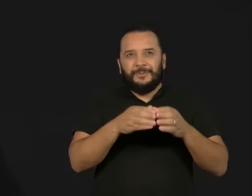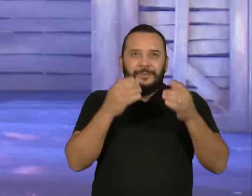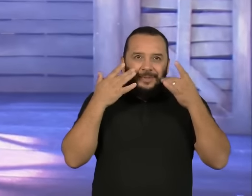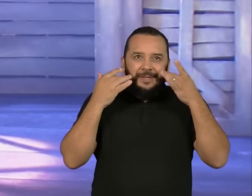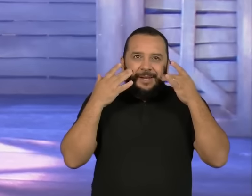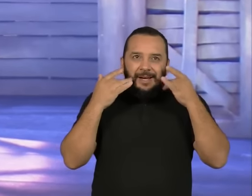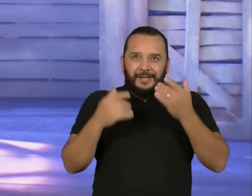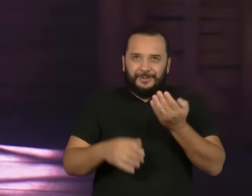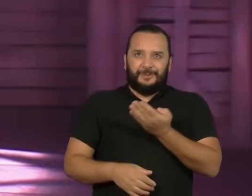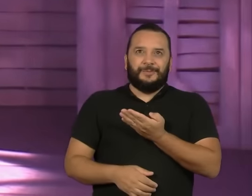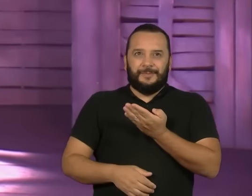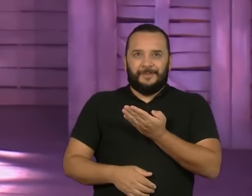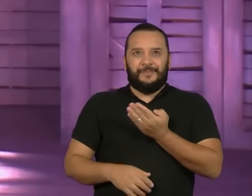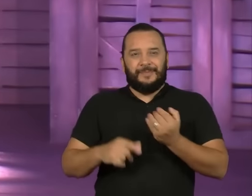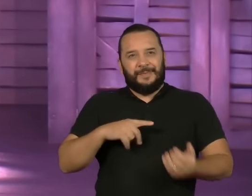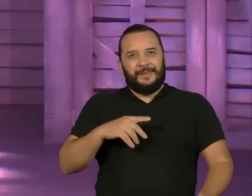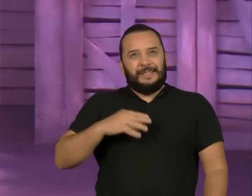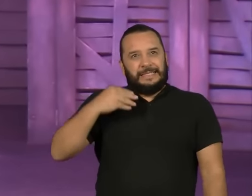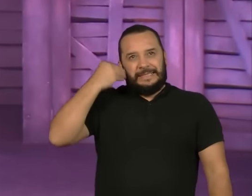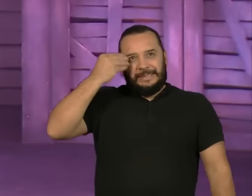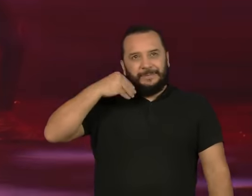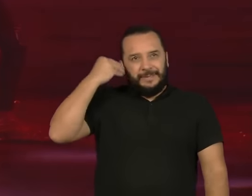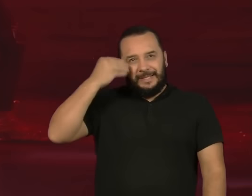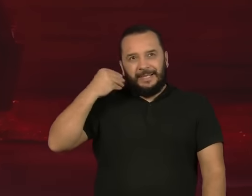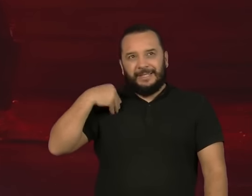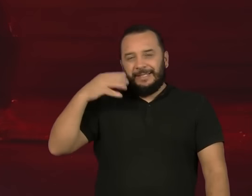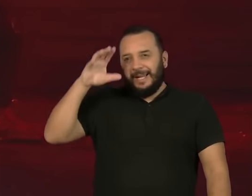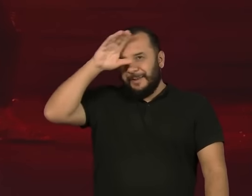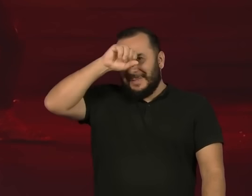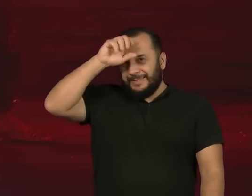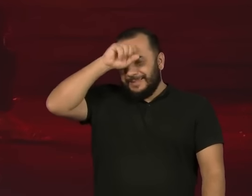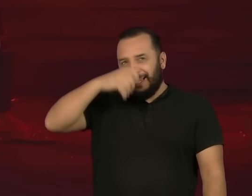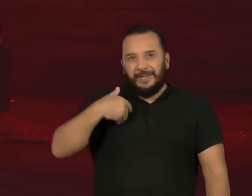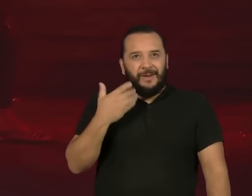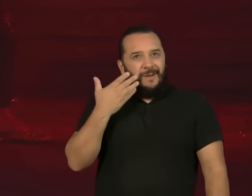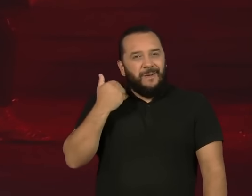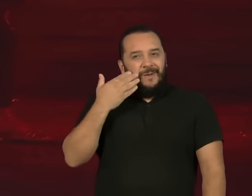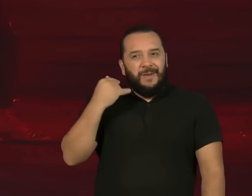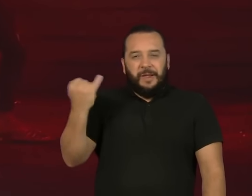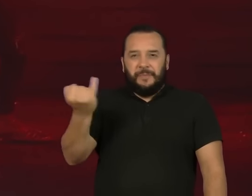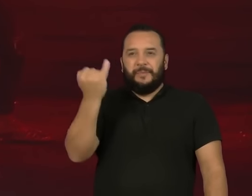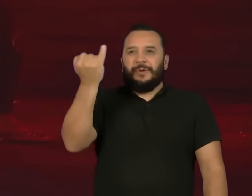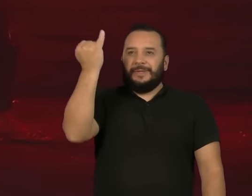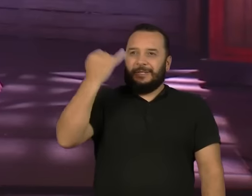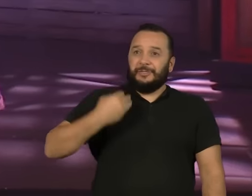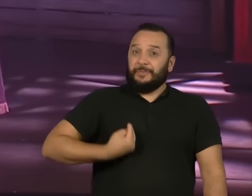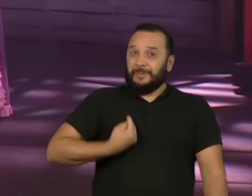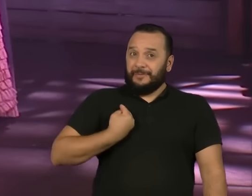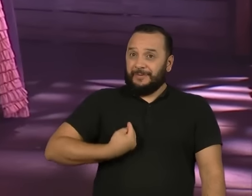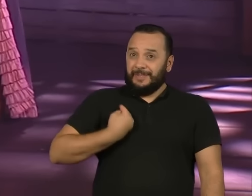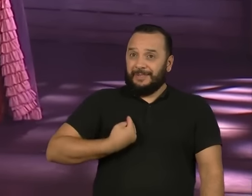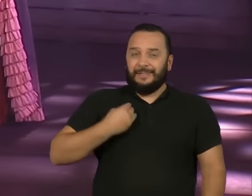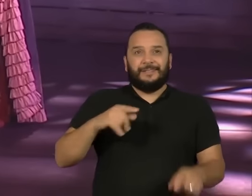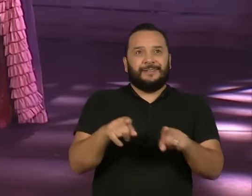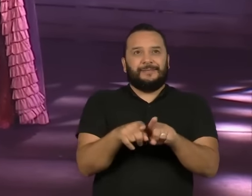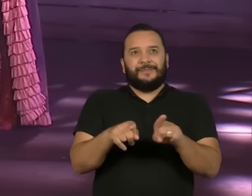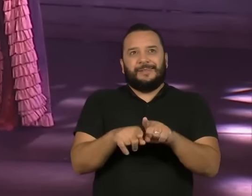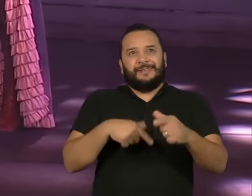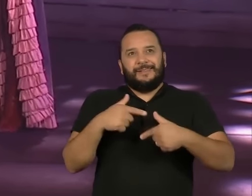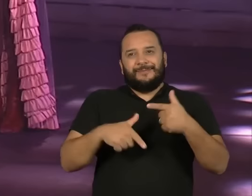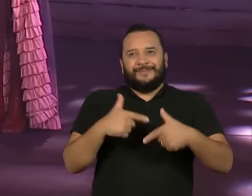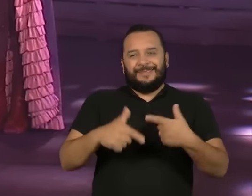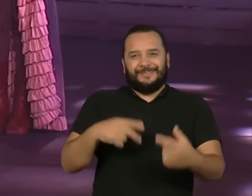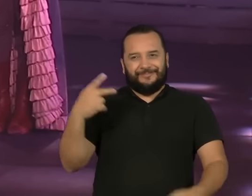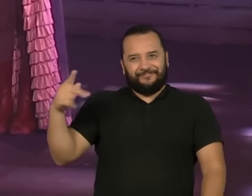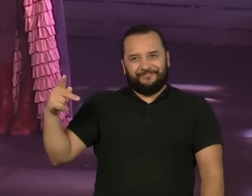teatral, onde vivenciou experiências e aprendizados valiosos para a sua vida e a sua carreira.